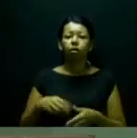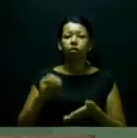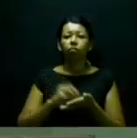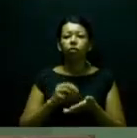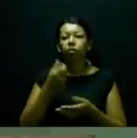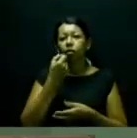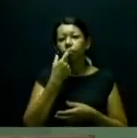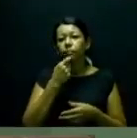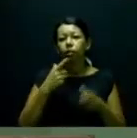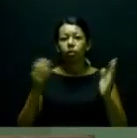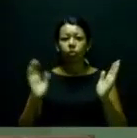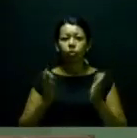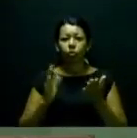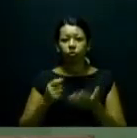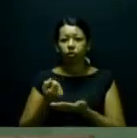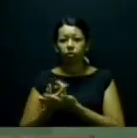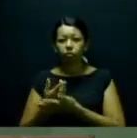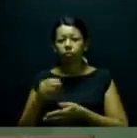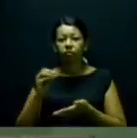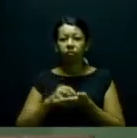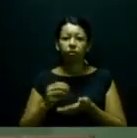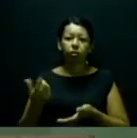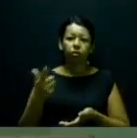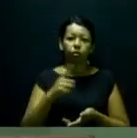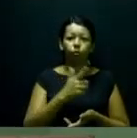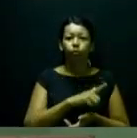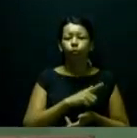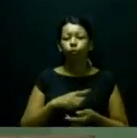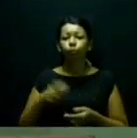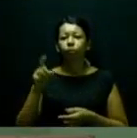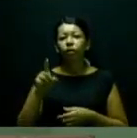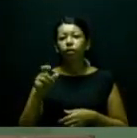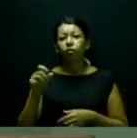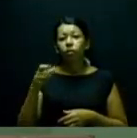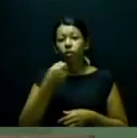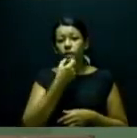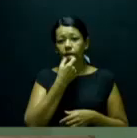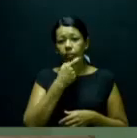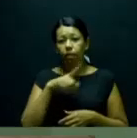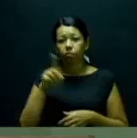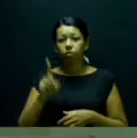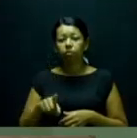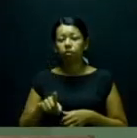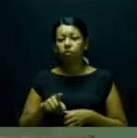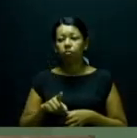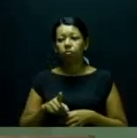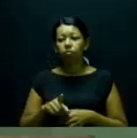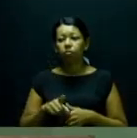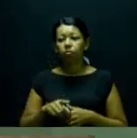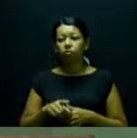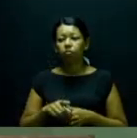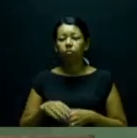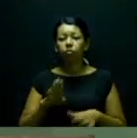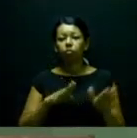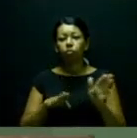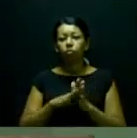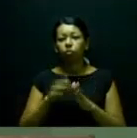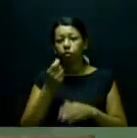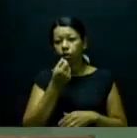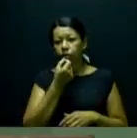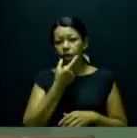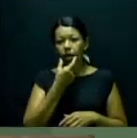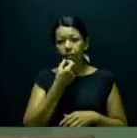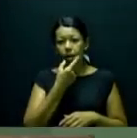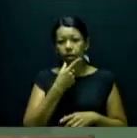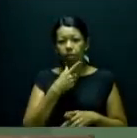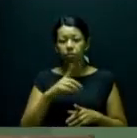falta um medicamento hoje, compra aquele medicamento, fica faltando outro, sendo que os medicamentos, eles são todos aqueles medicamentos que